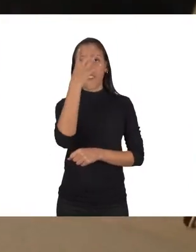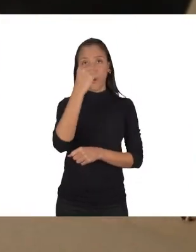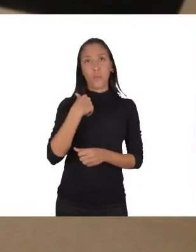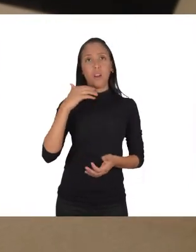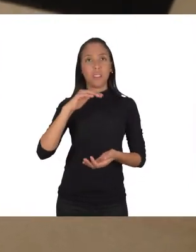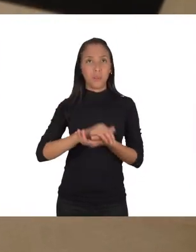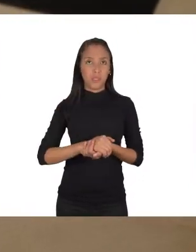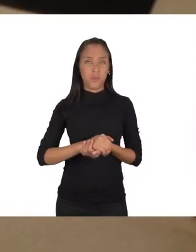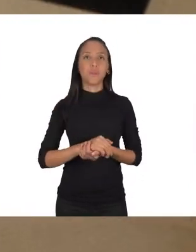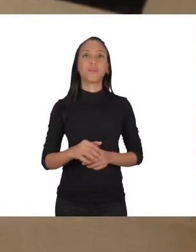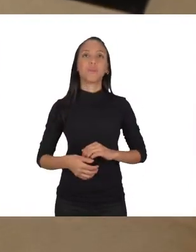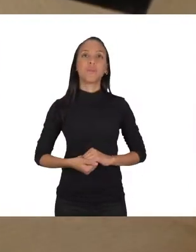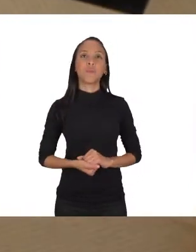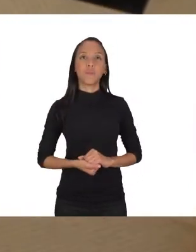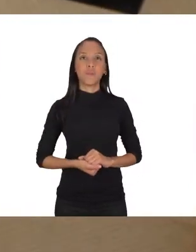casamento.